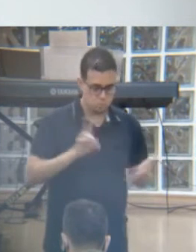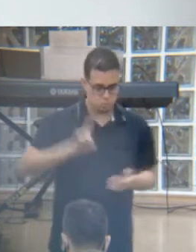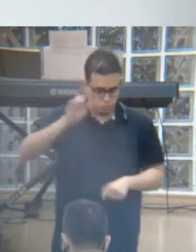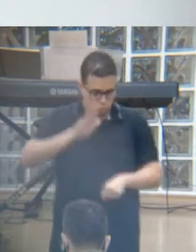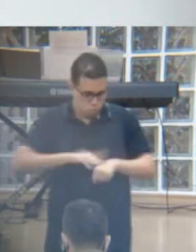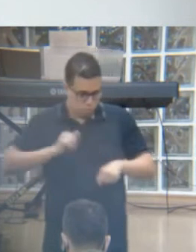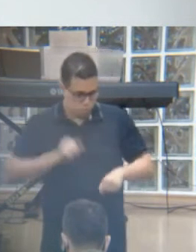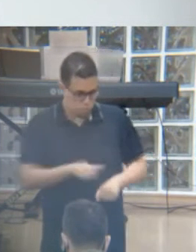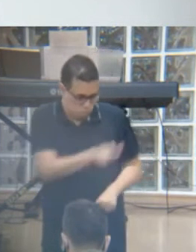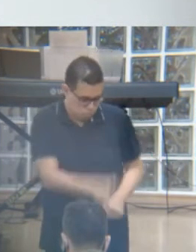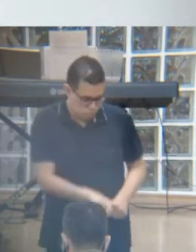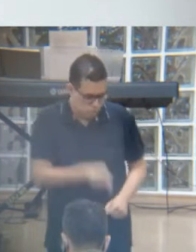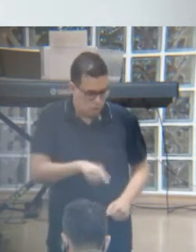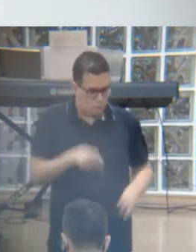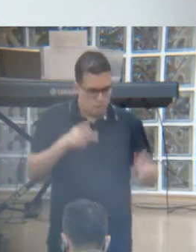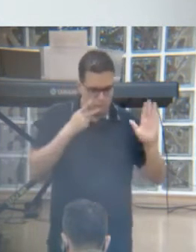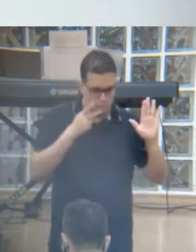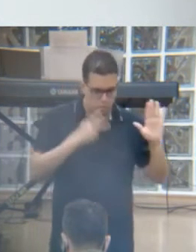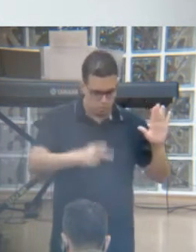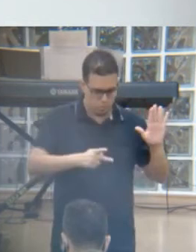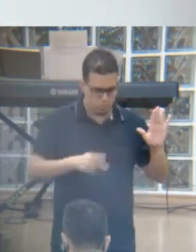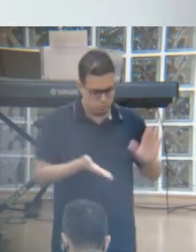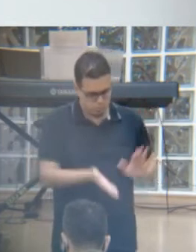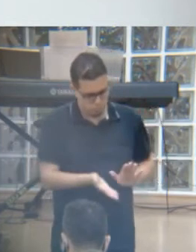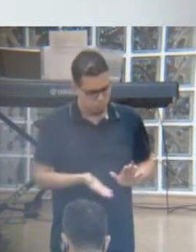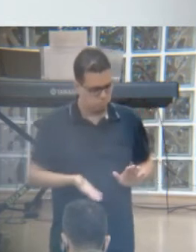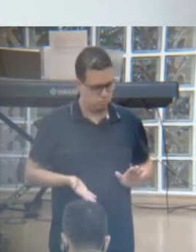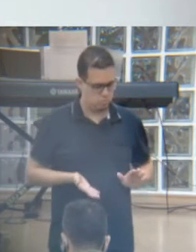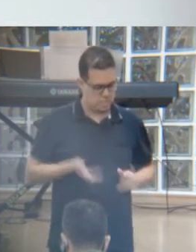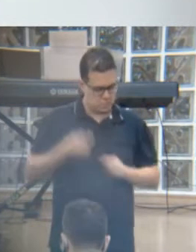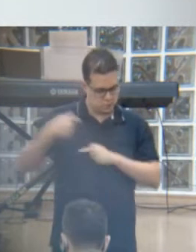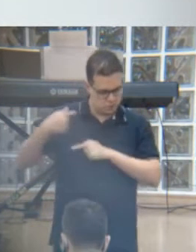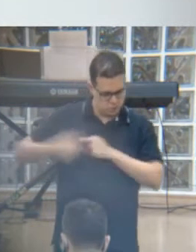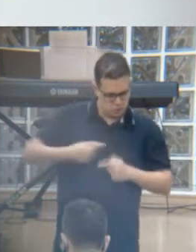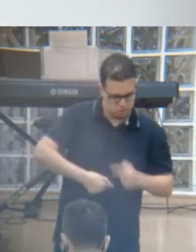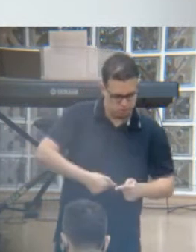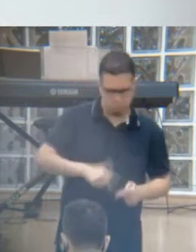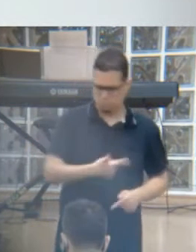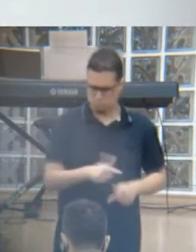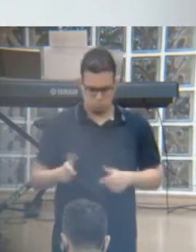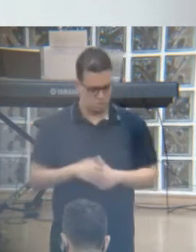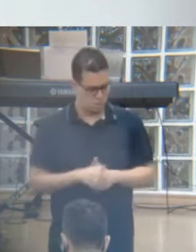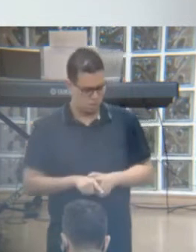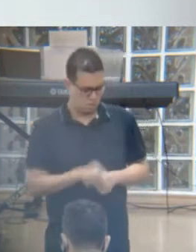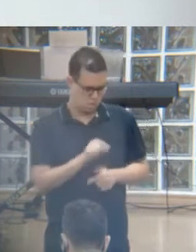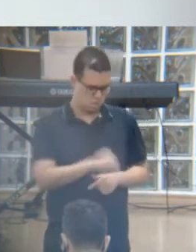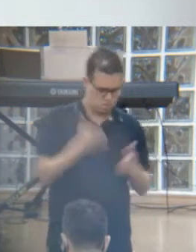linhagem pomposa, conhecida, sem a tietagem, sem os